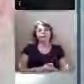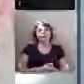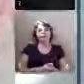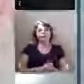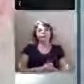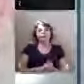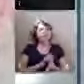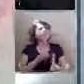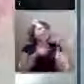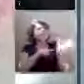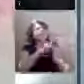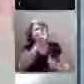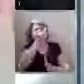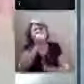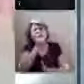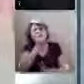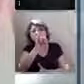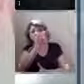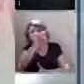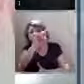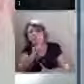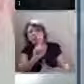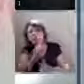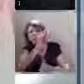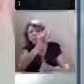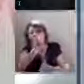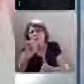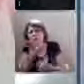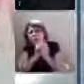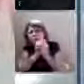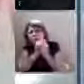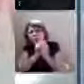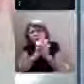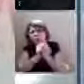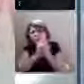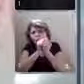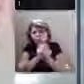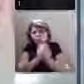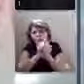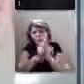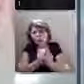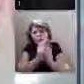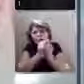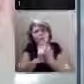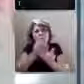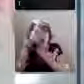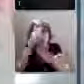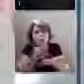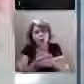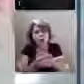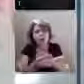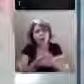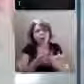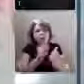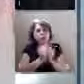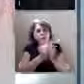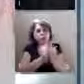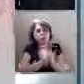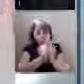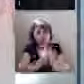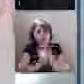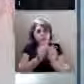Será, Ivan, que você vai comigo andar na sua tese para me acompanhar naquilo que eu